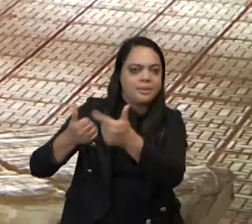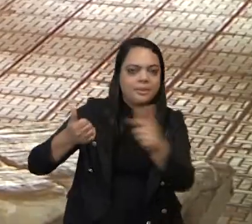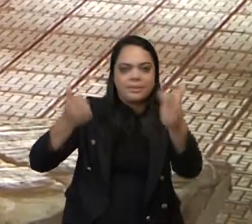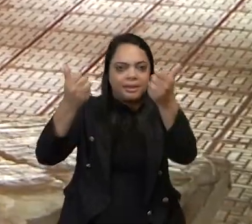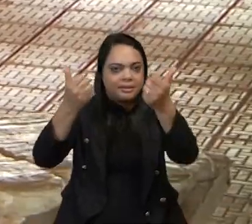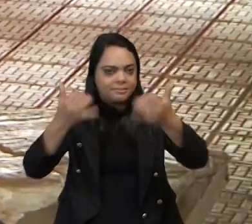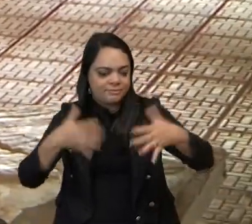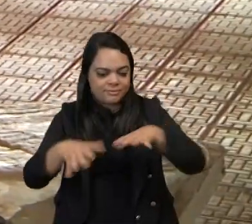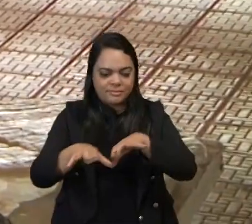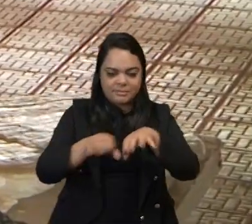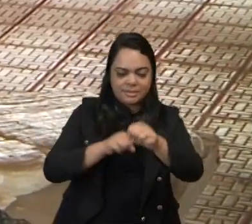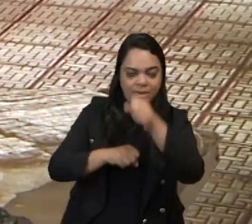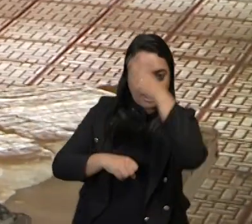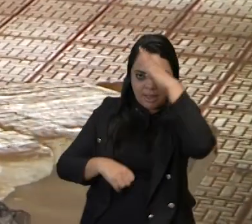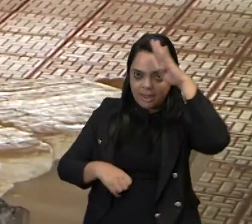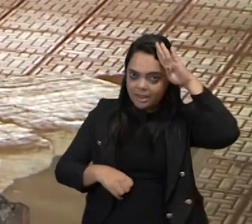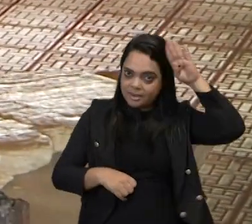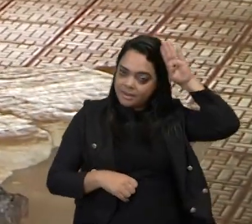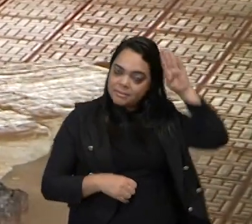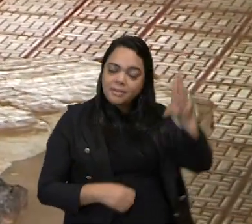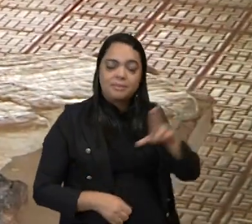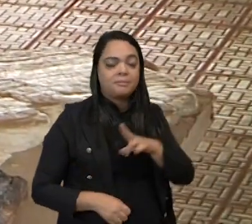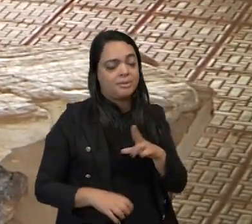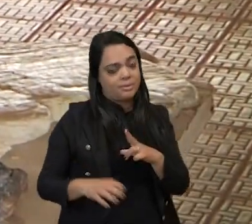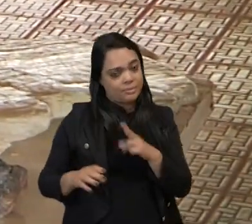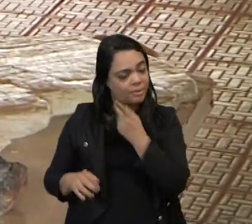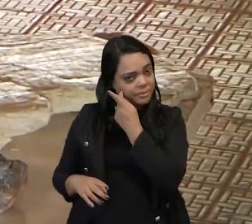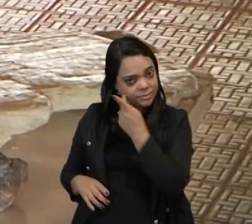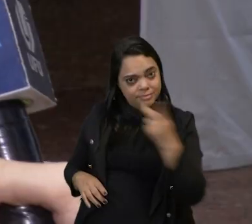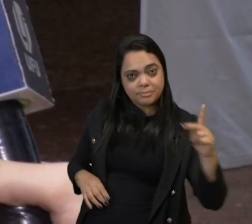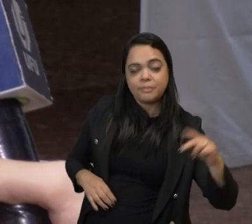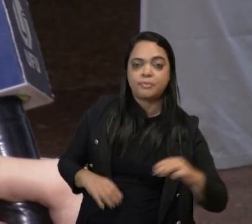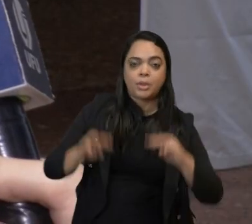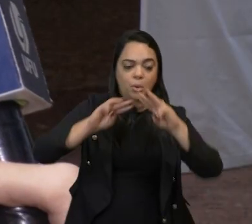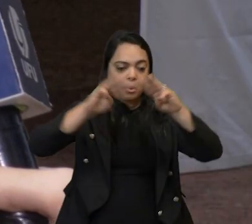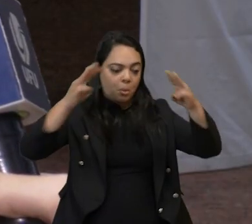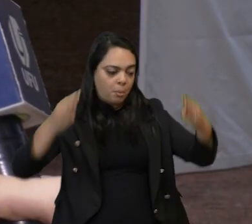para a formação acadêmica e pessoal dos visitantes